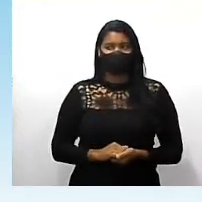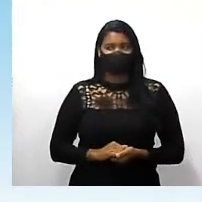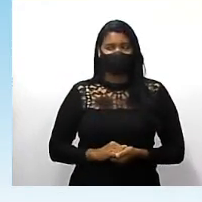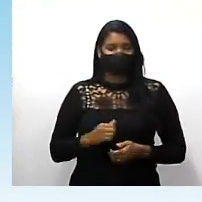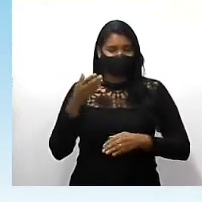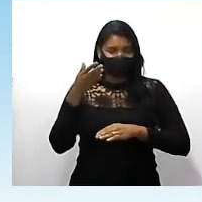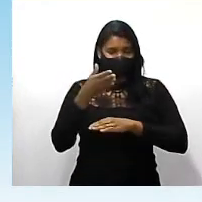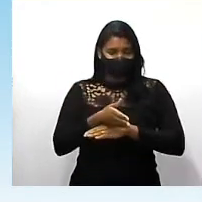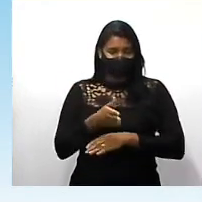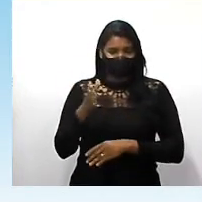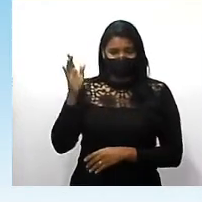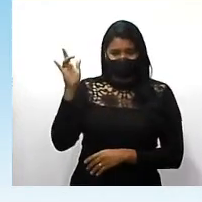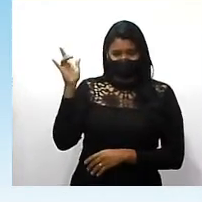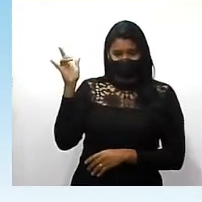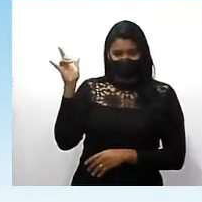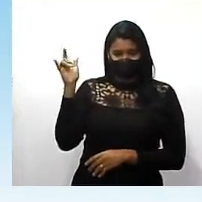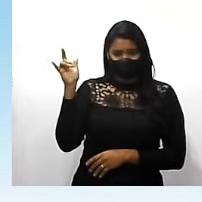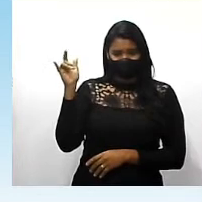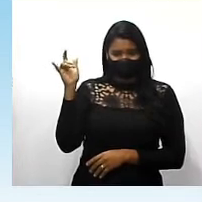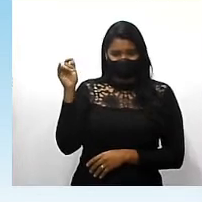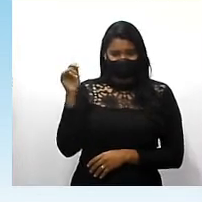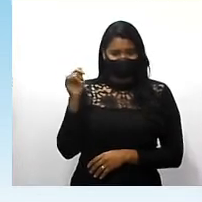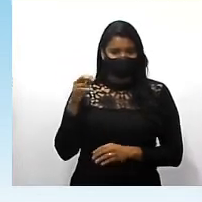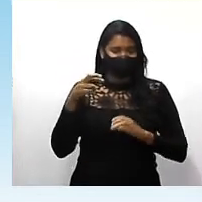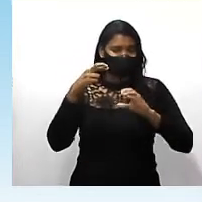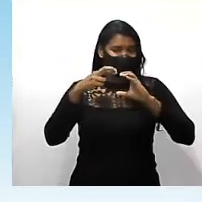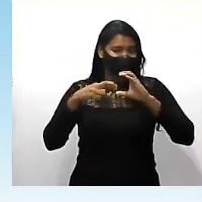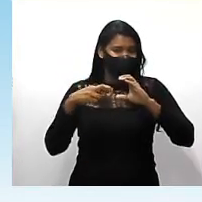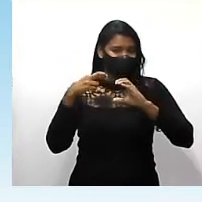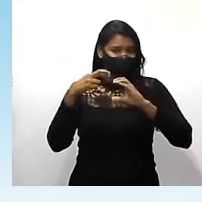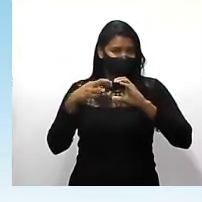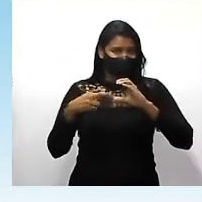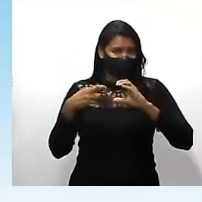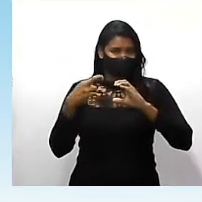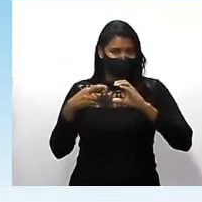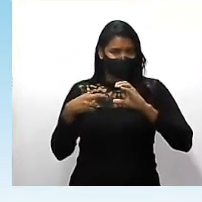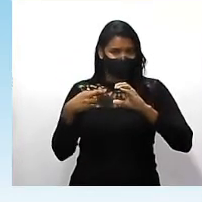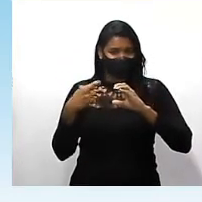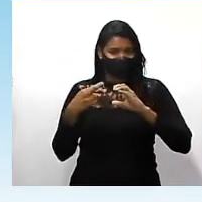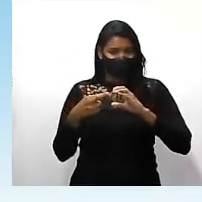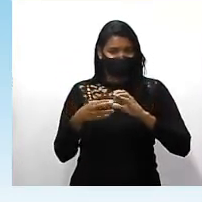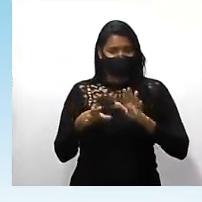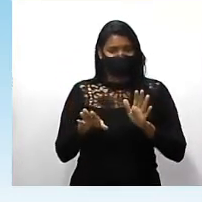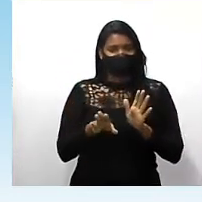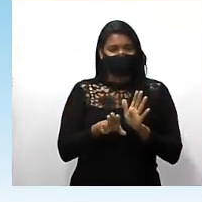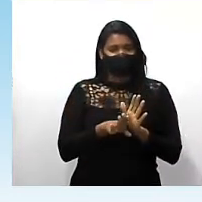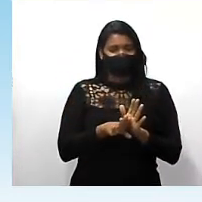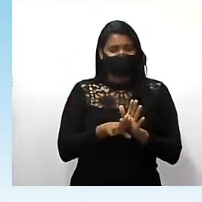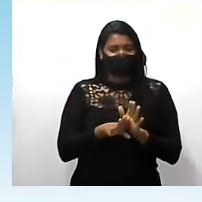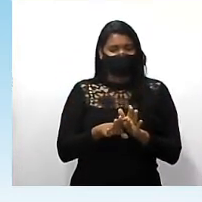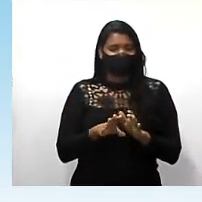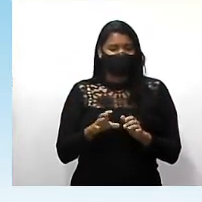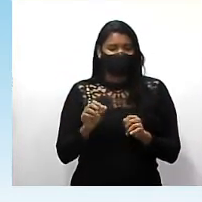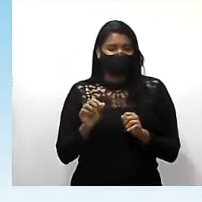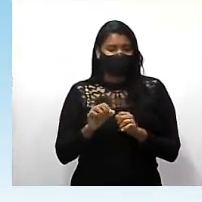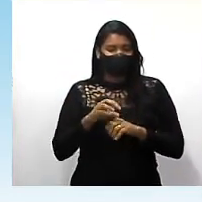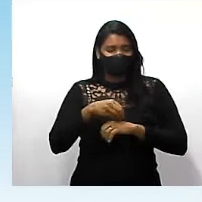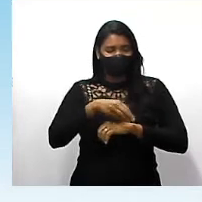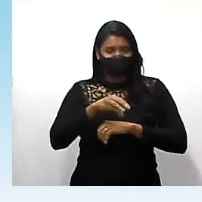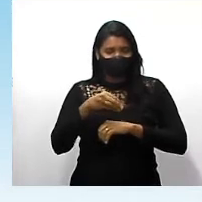no Instagram do Robertão da Transmissão, chegue lá, faça também ali, ó,